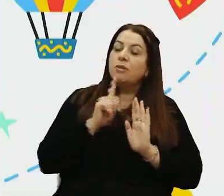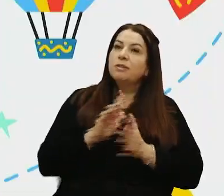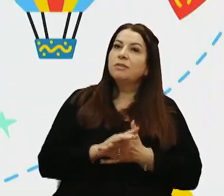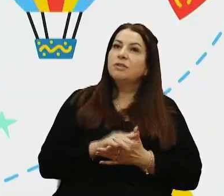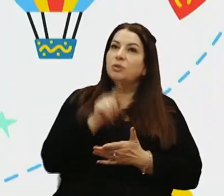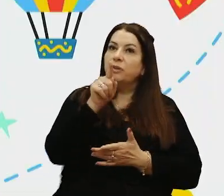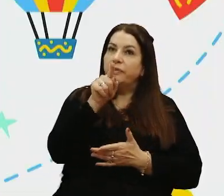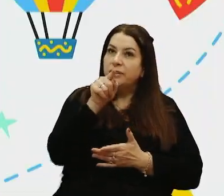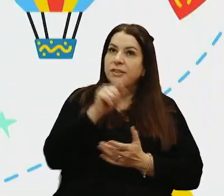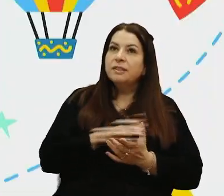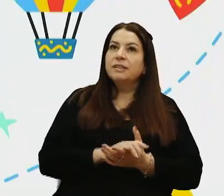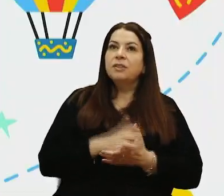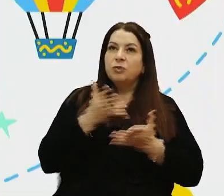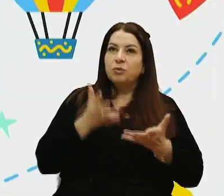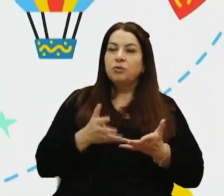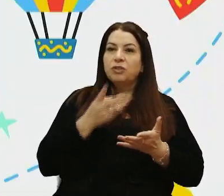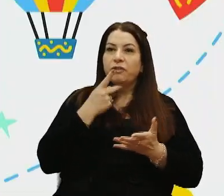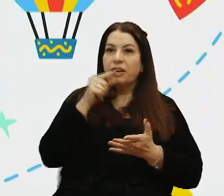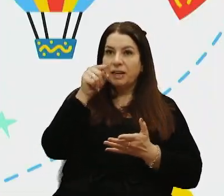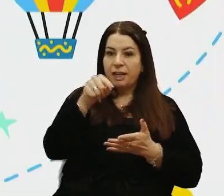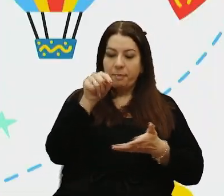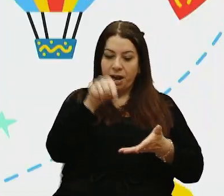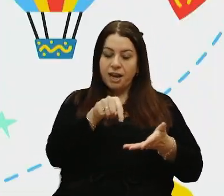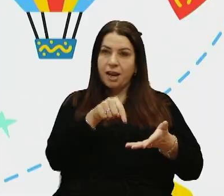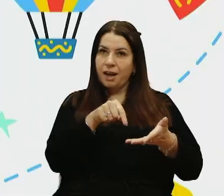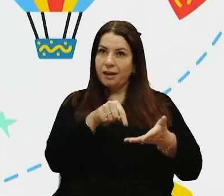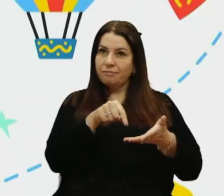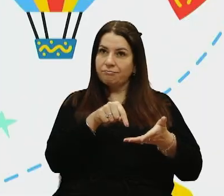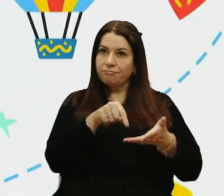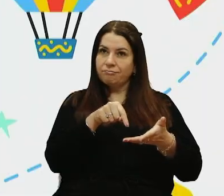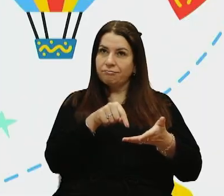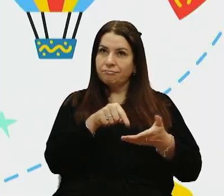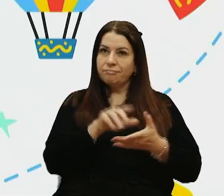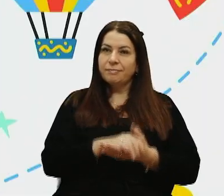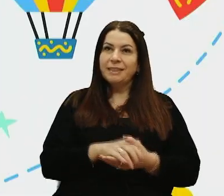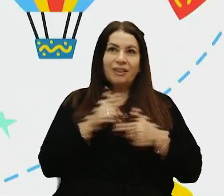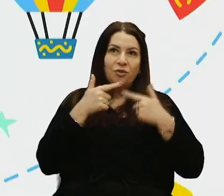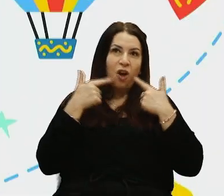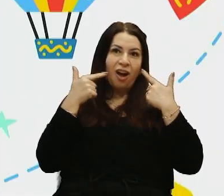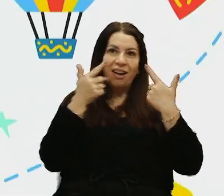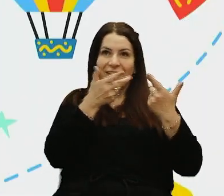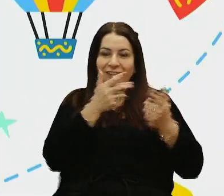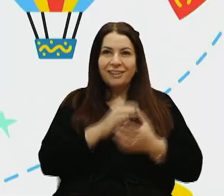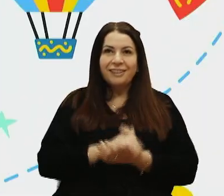que você hoje diria pra ele? Aí tão sorridente.